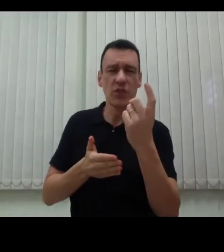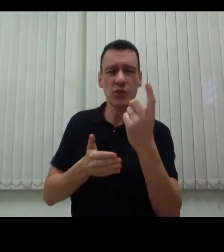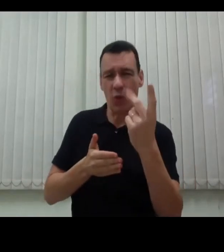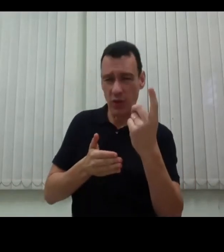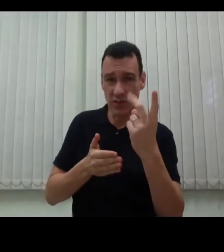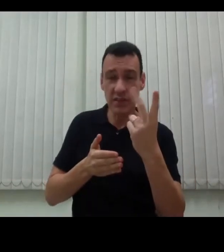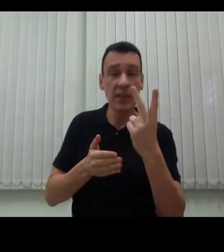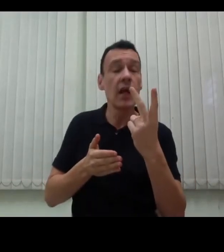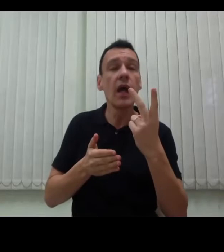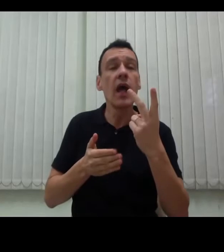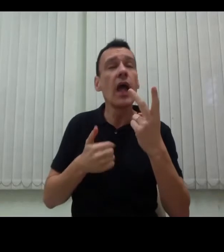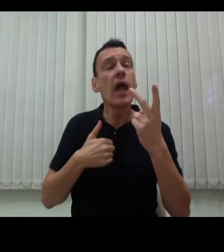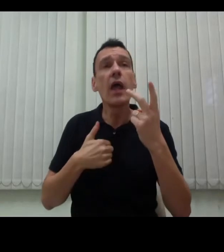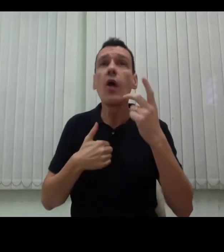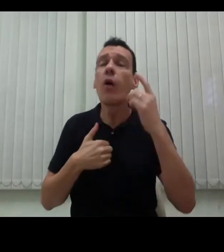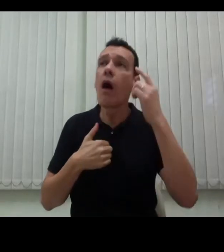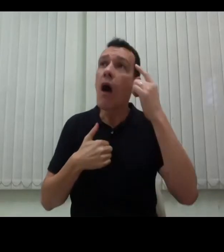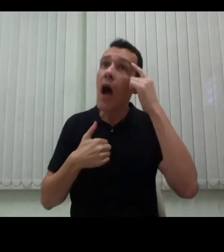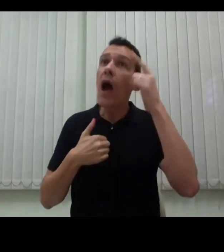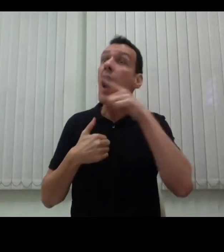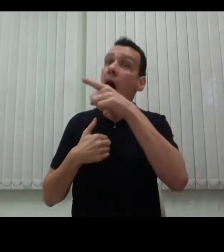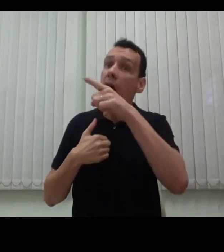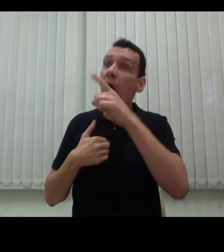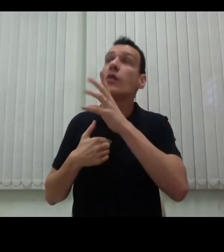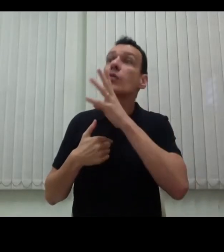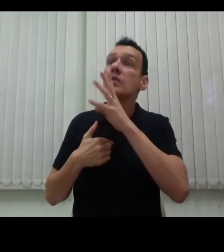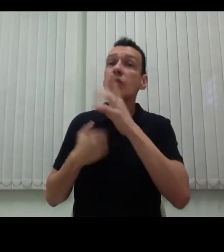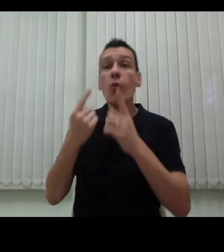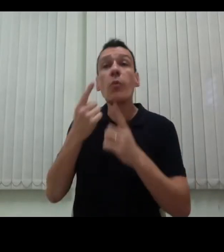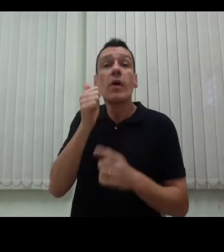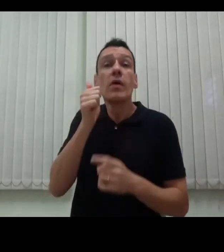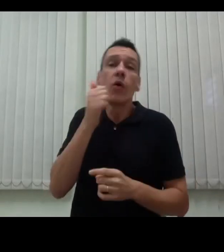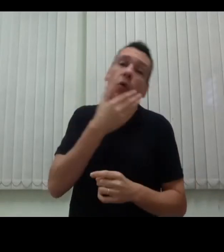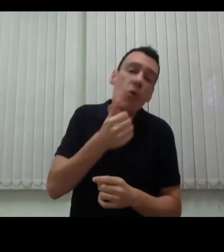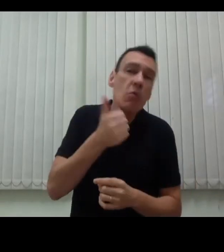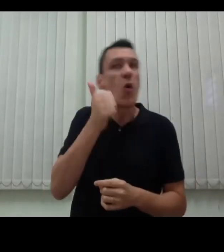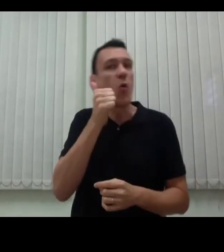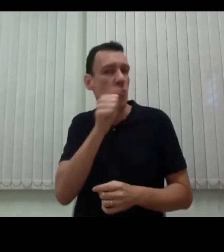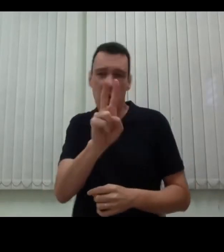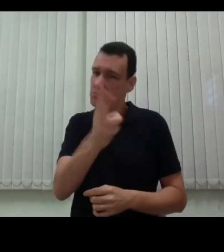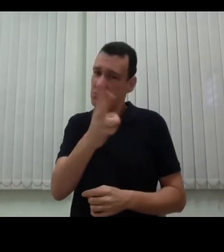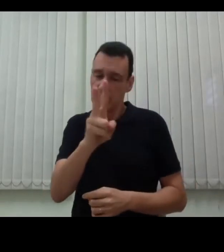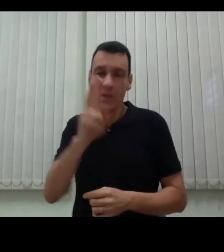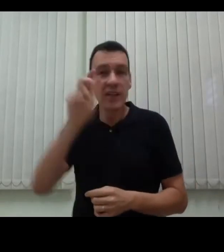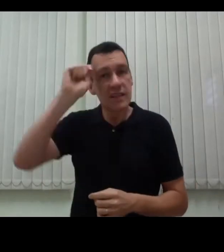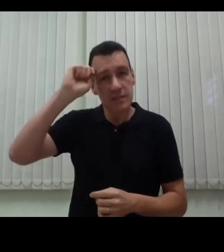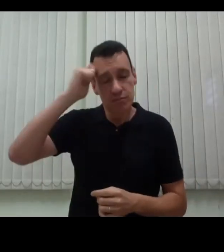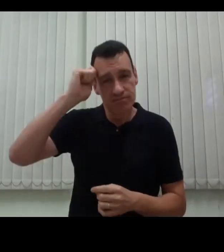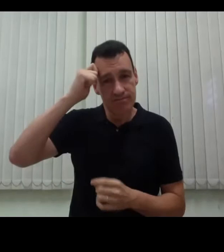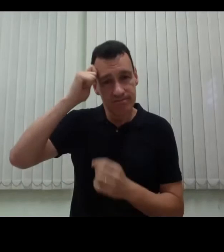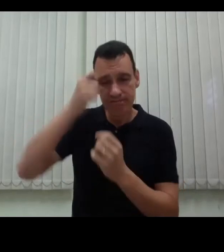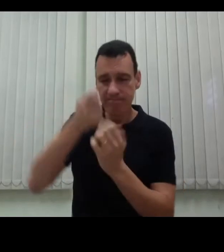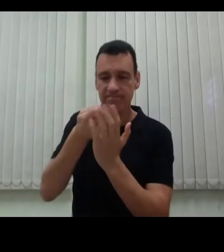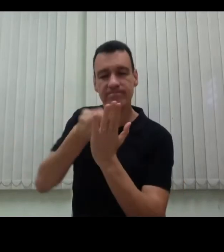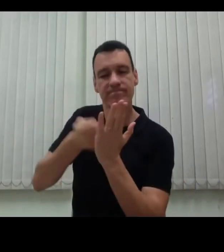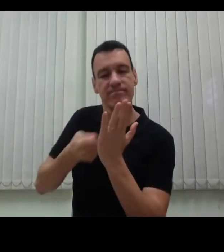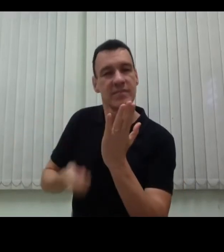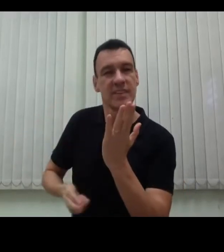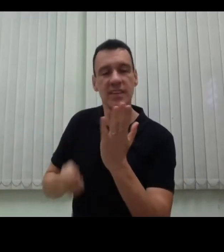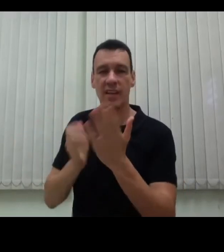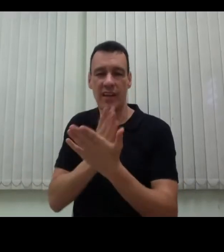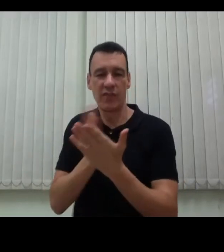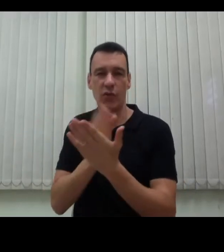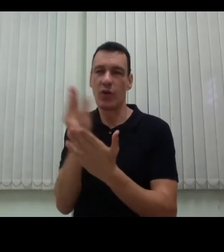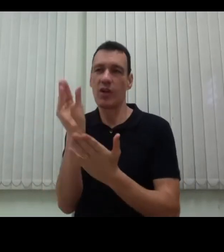de uma autora negra. Eu já tinha ouvido falar de alguma forma de Machado de Assis, de Lima Barreto, mas eu nem desconfiava